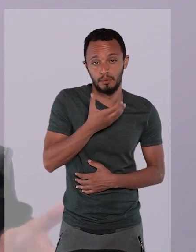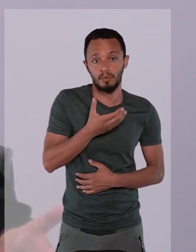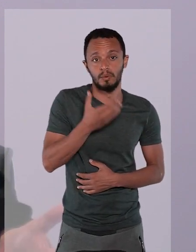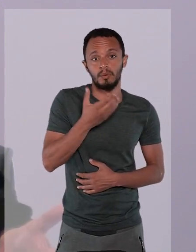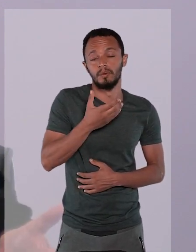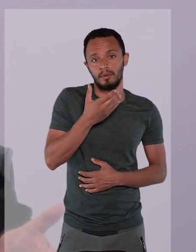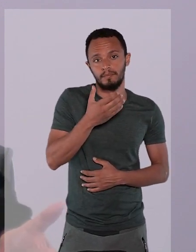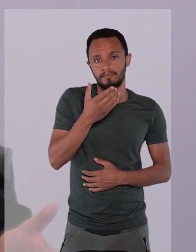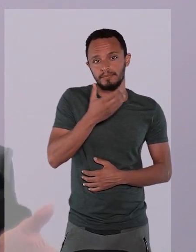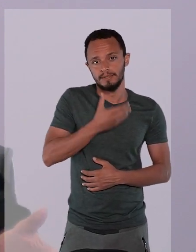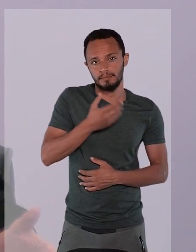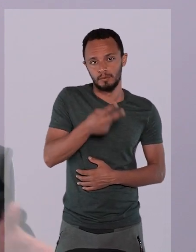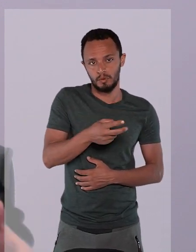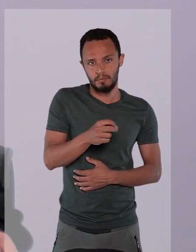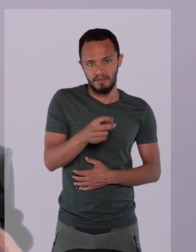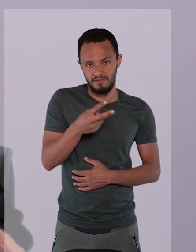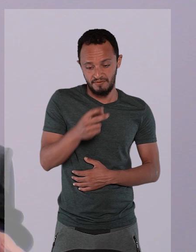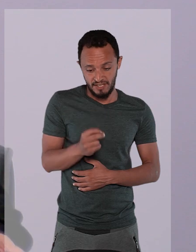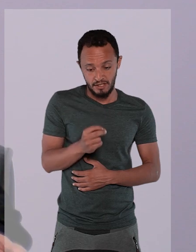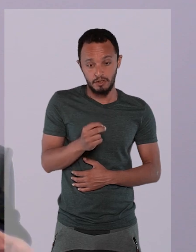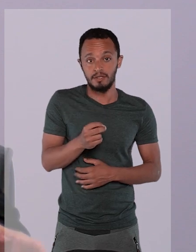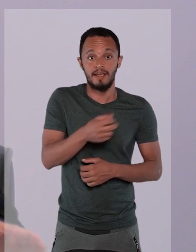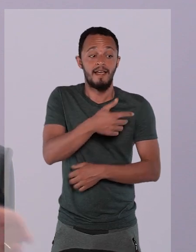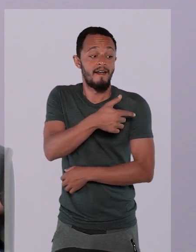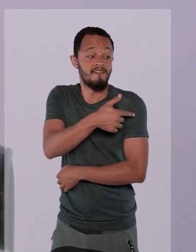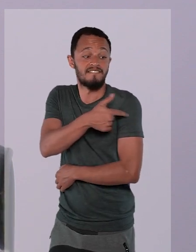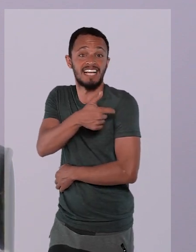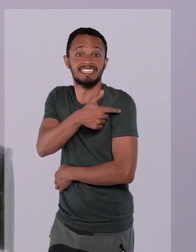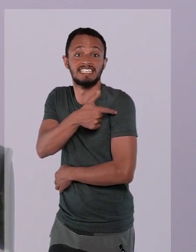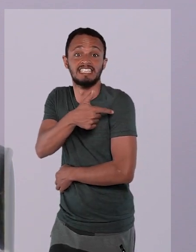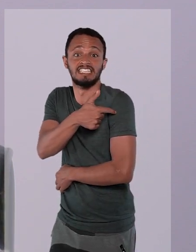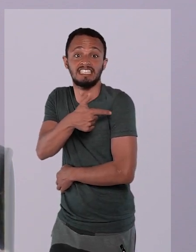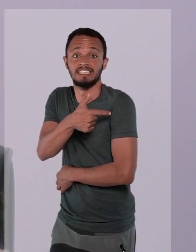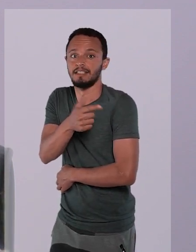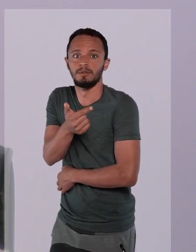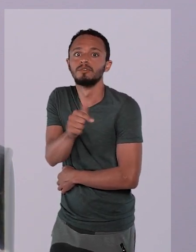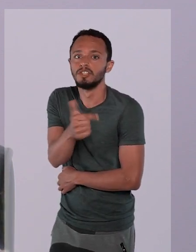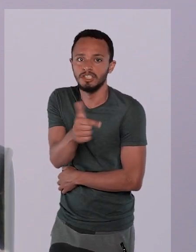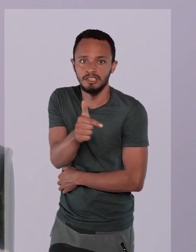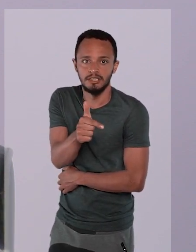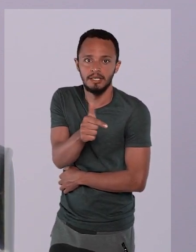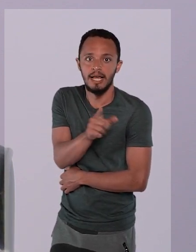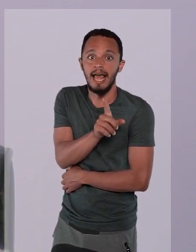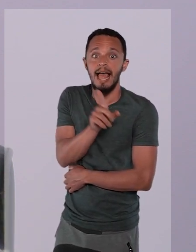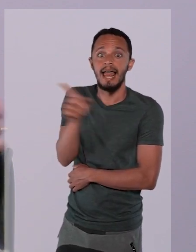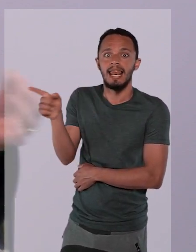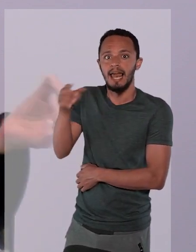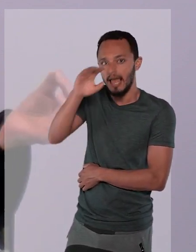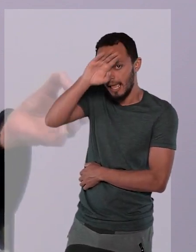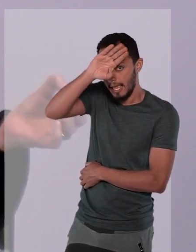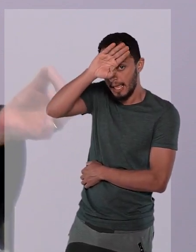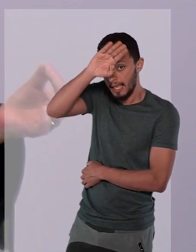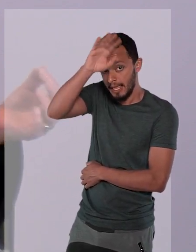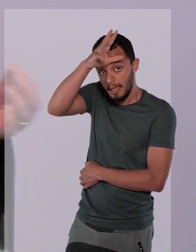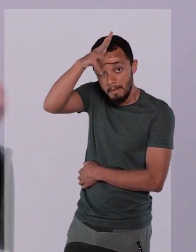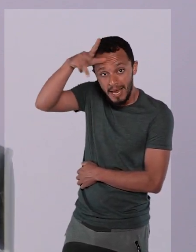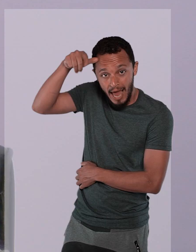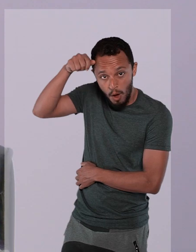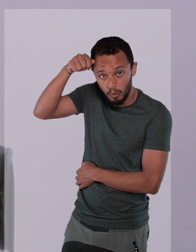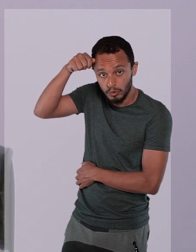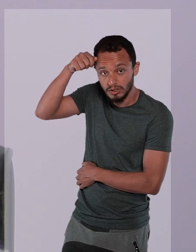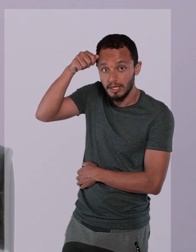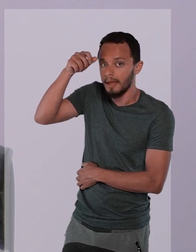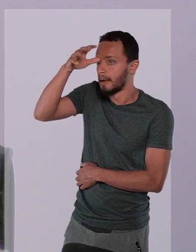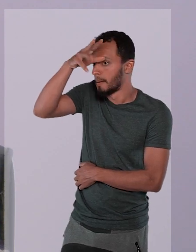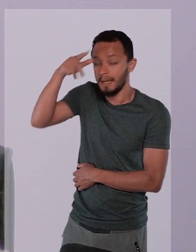tinha vacina, né, gente? Acabava a cepa gama, Manaus começava aquela tragédia. Né? Aliás, o exemplo de Manaus, né,